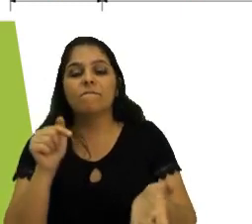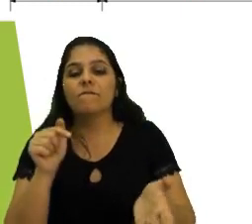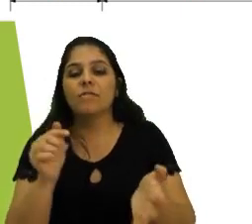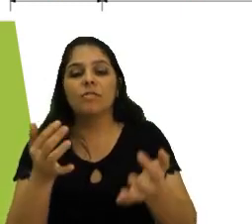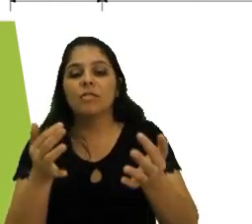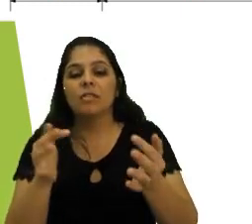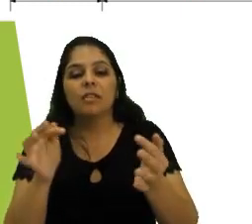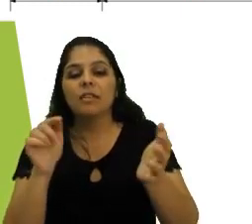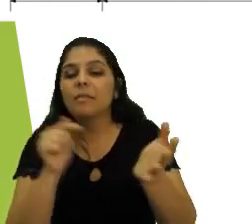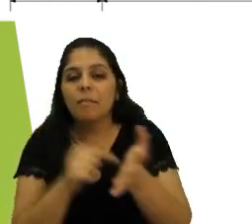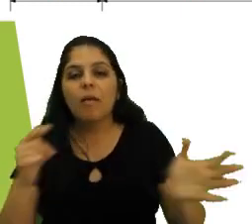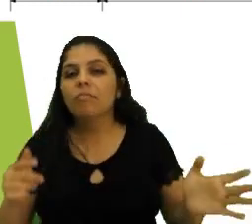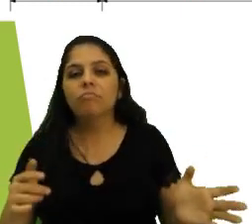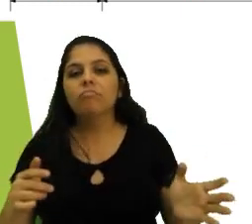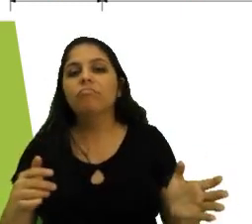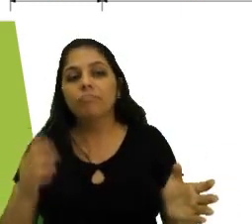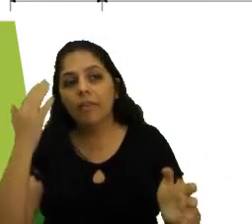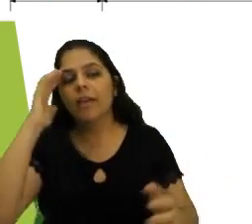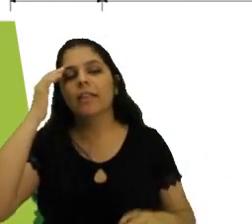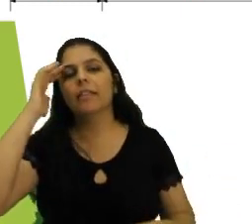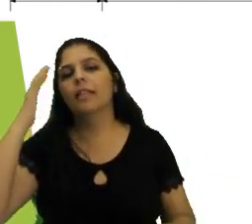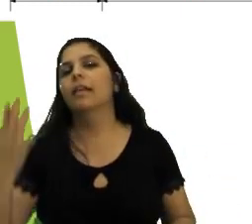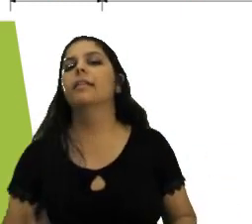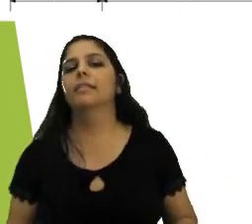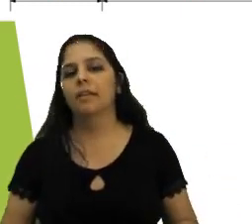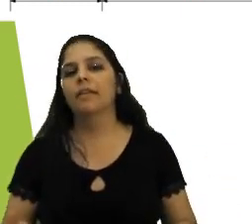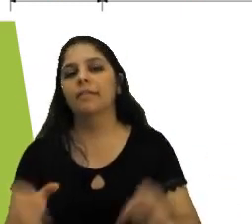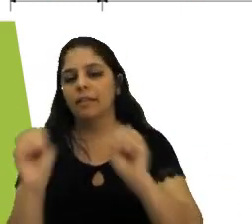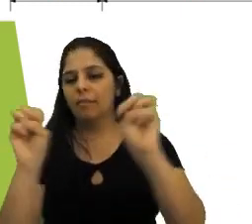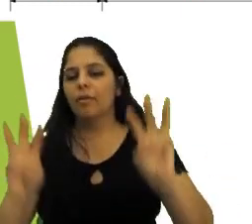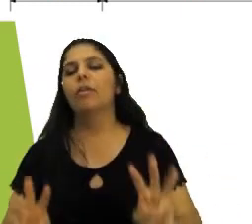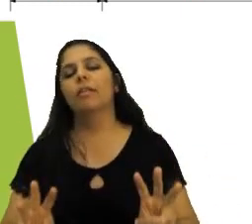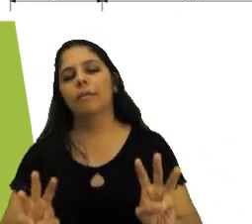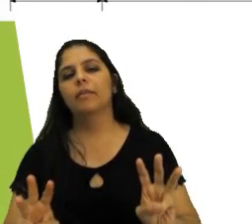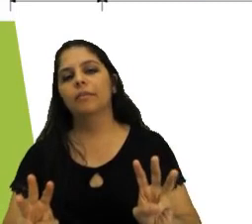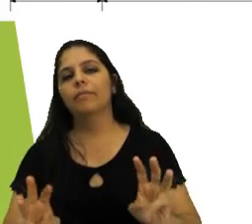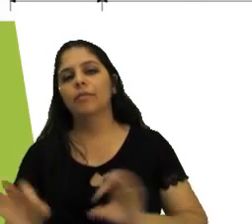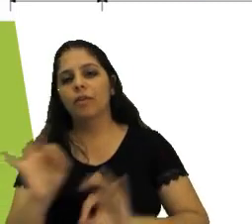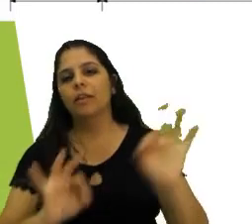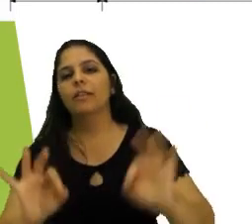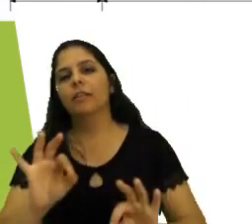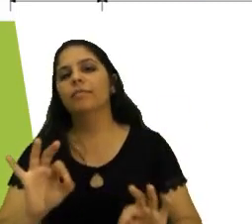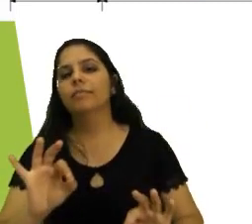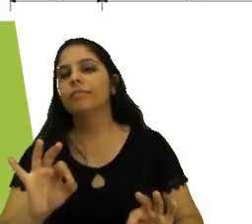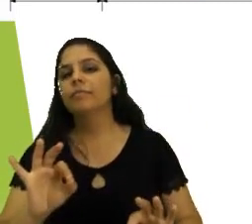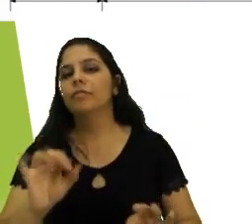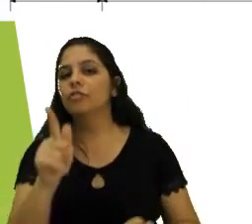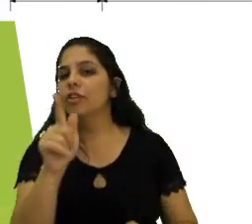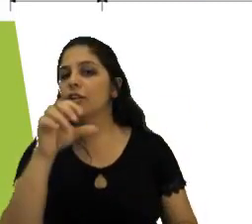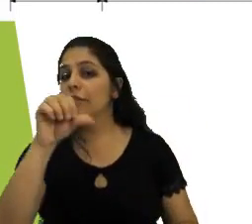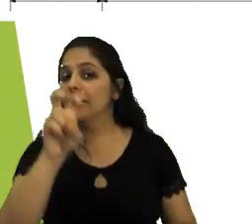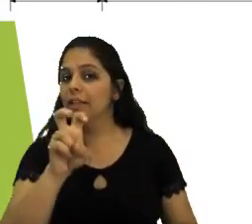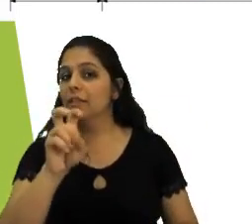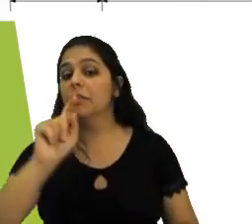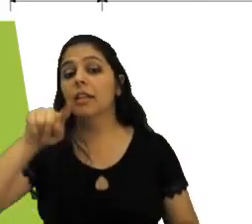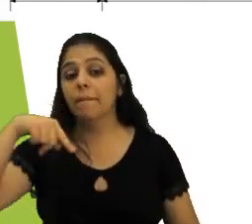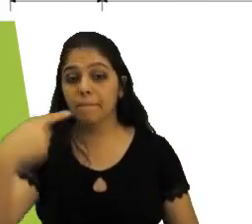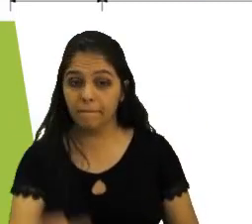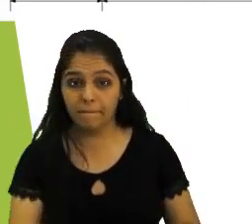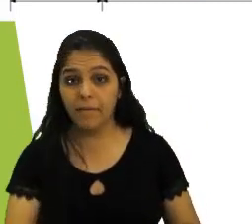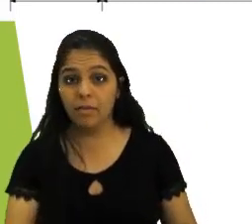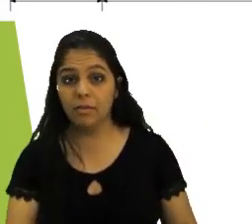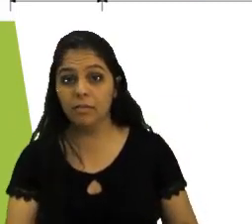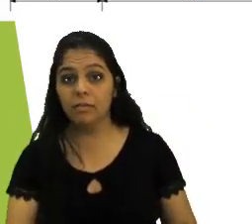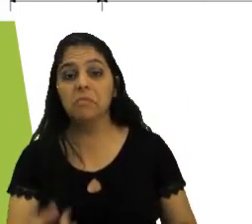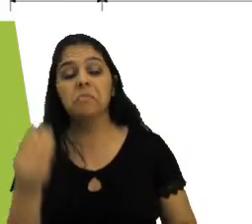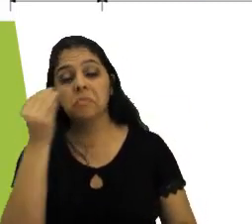entender esse perfil dentro da programação ciclo 95, tá? Então, após isso, pessoal, faça um